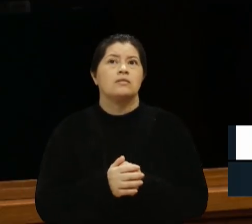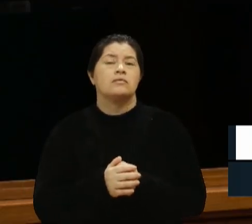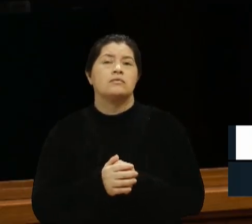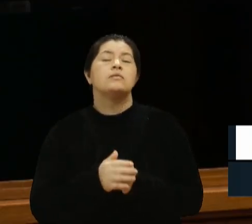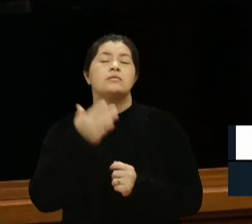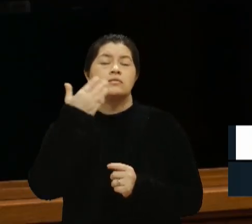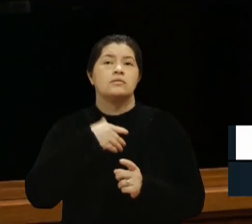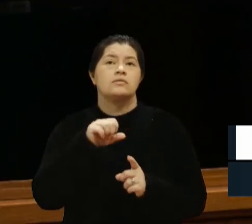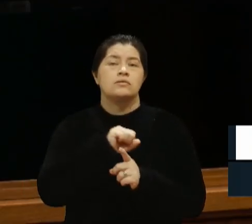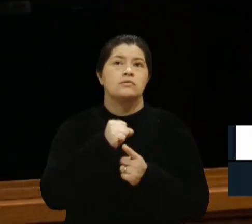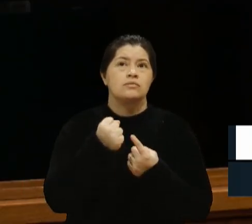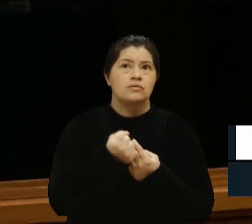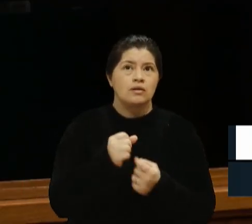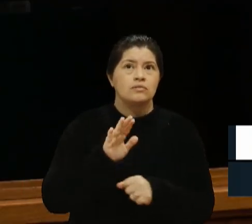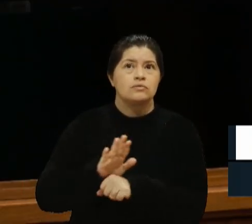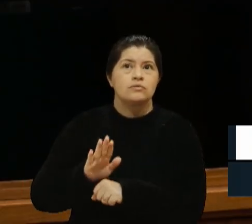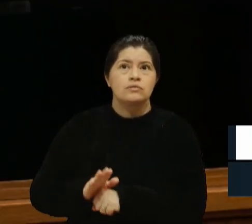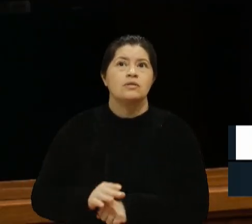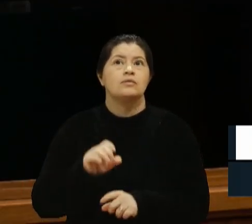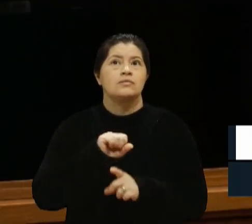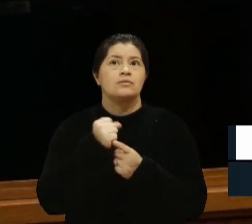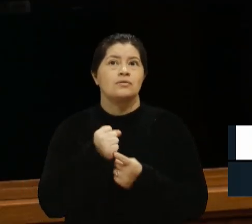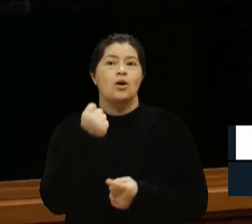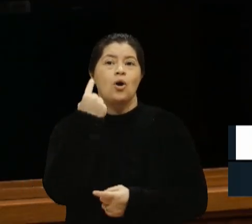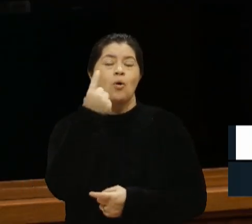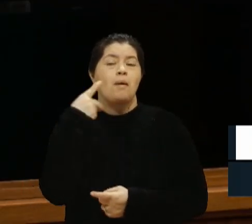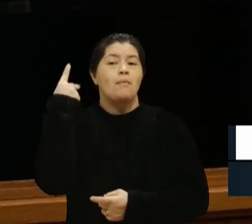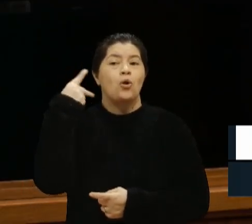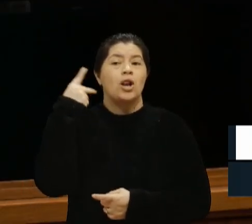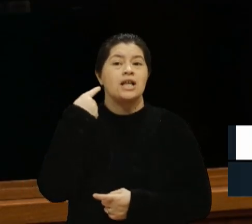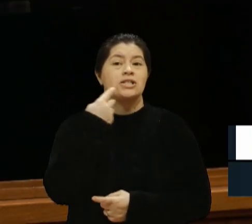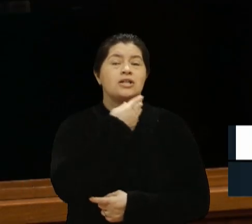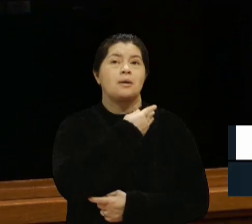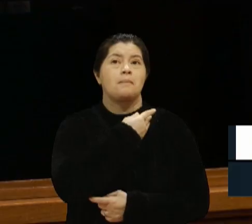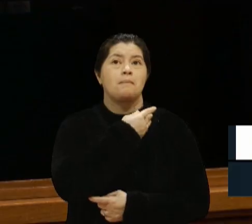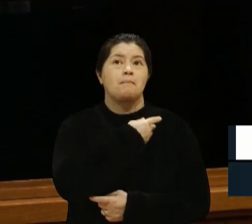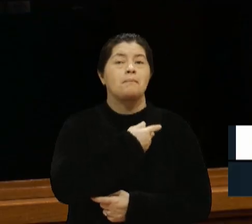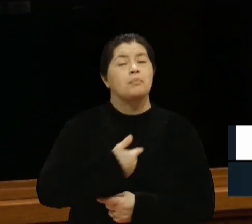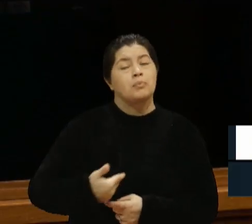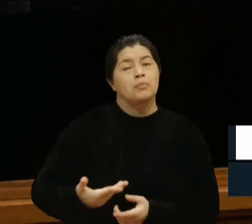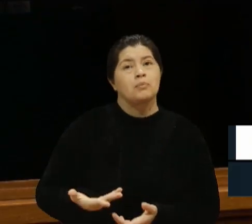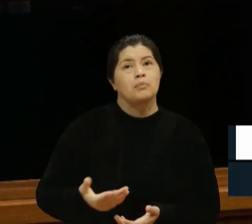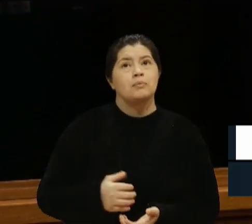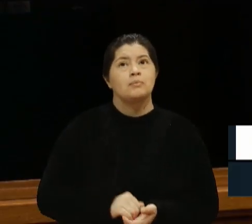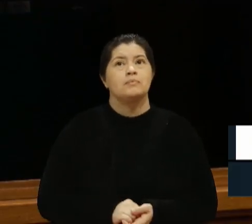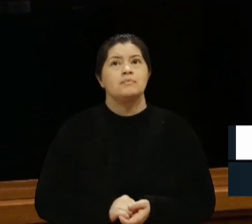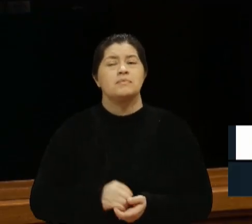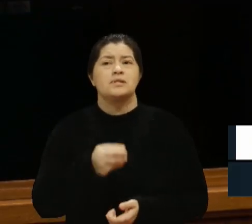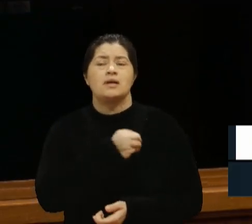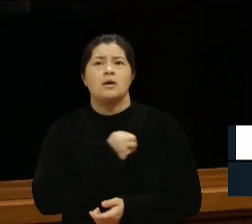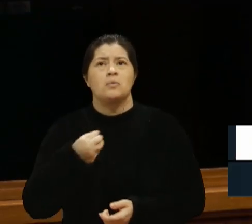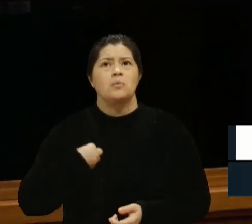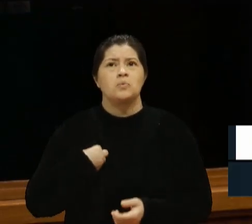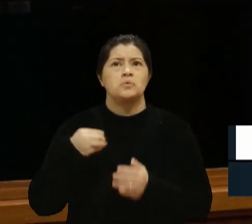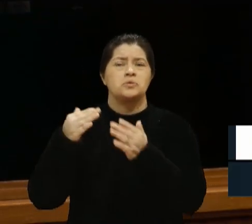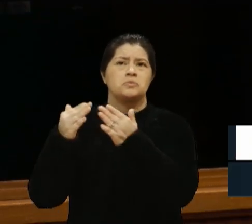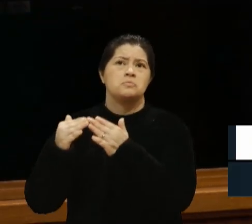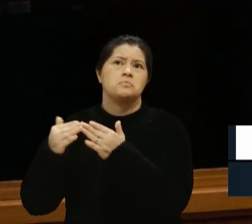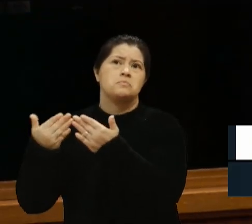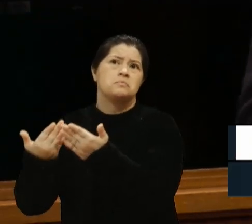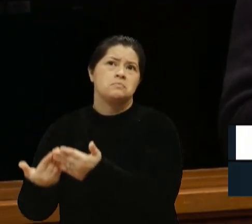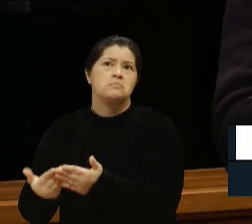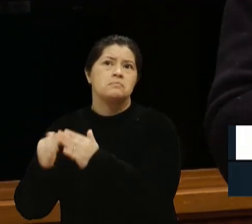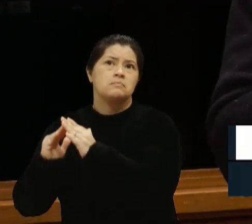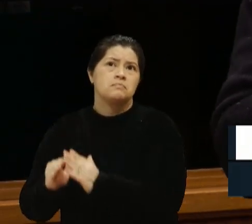social trabalha na assistência social. A assistência social é uma política pública. Tem assistente social em tudo que é política pública. Saúde, habitação,